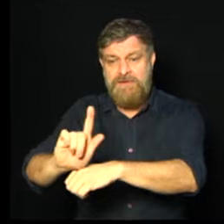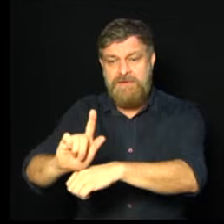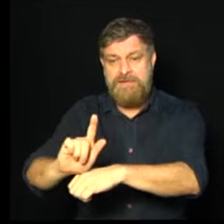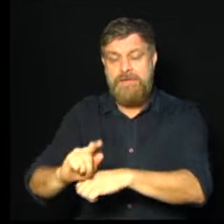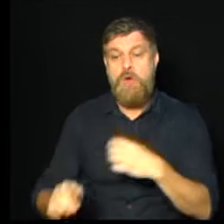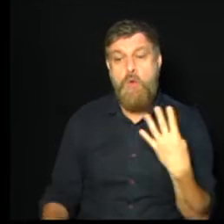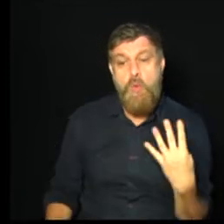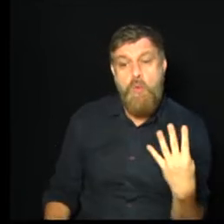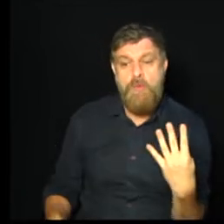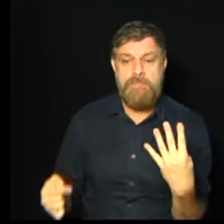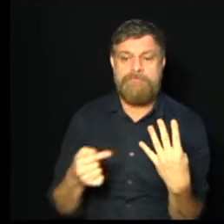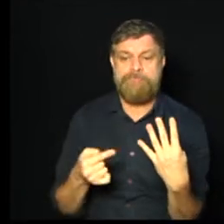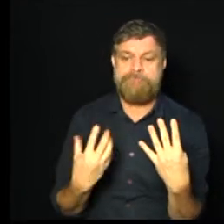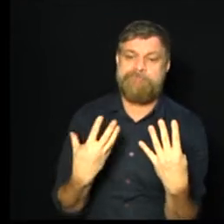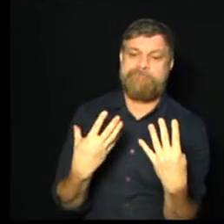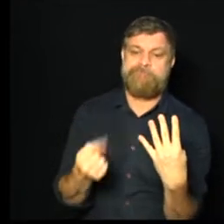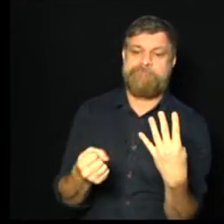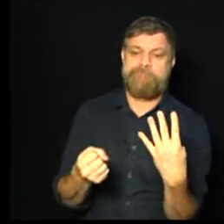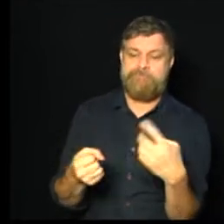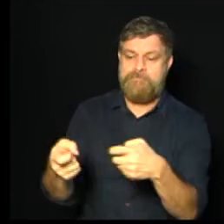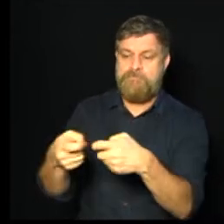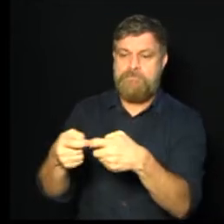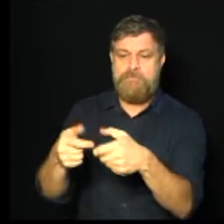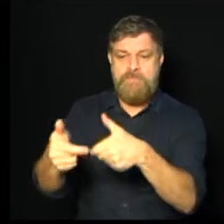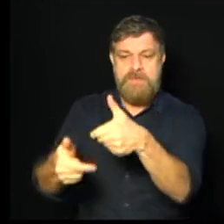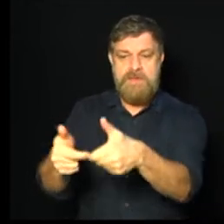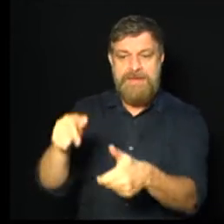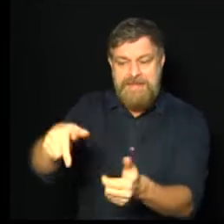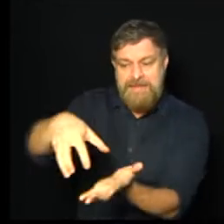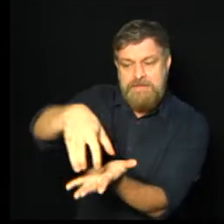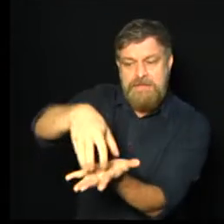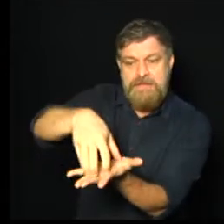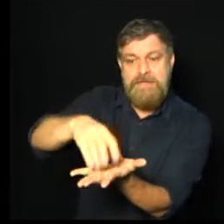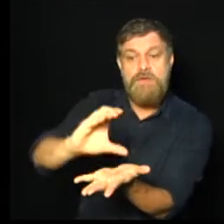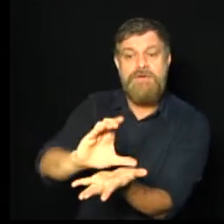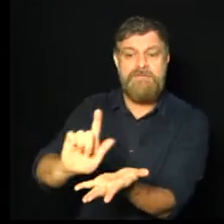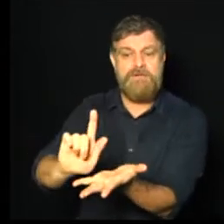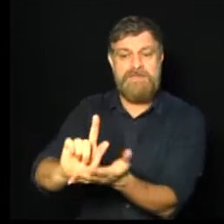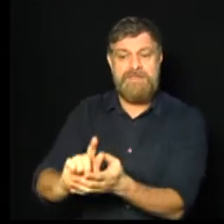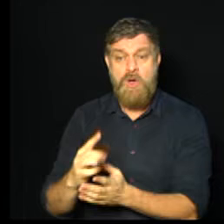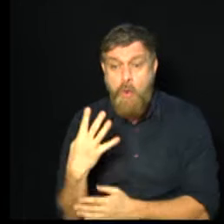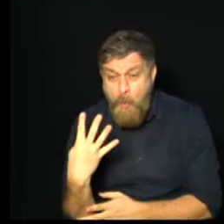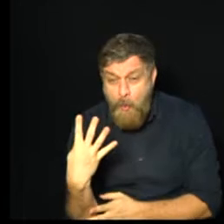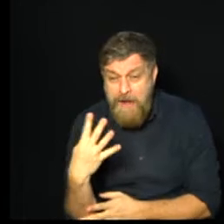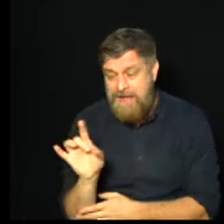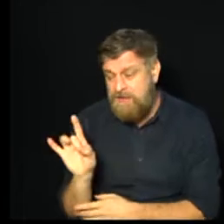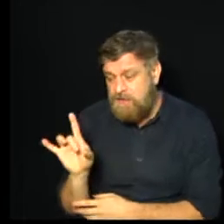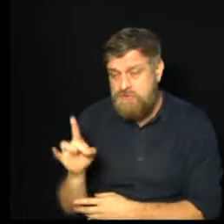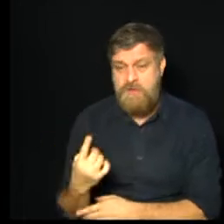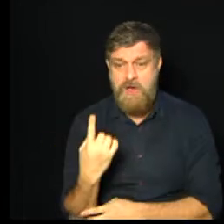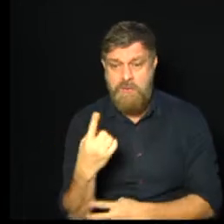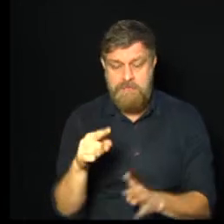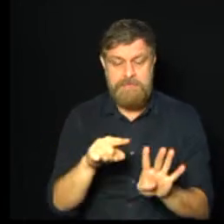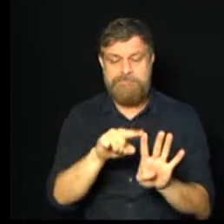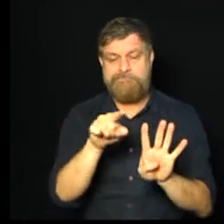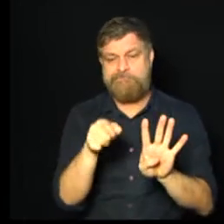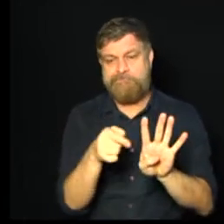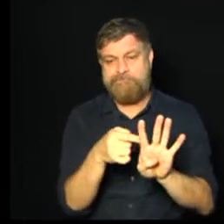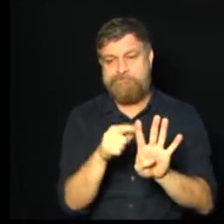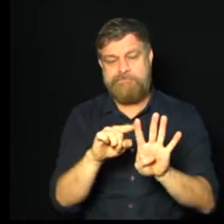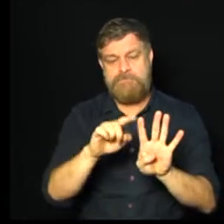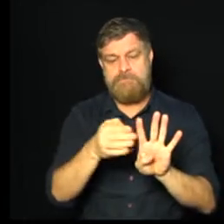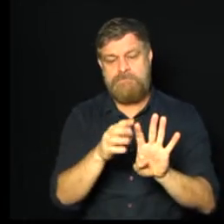4 aceitaram para participar. E sendo que uma delas está afastada por gestação por 6 meses.